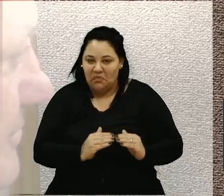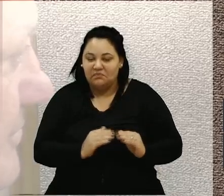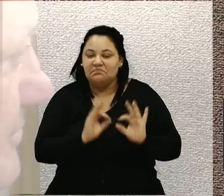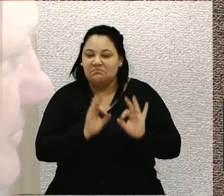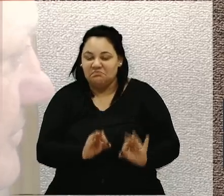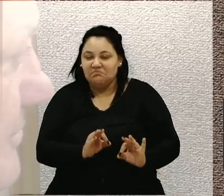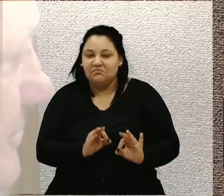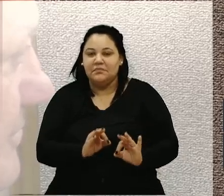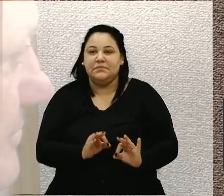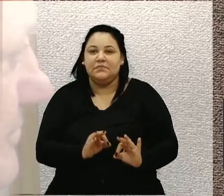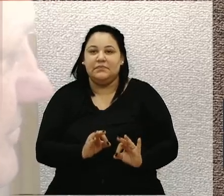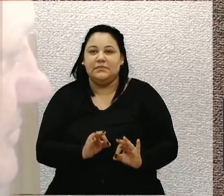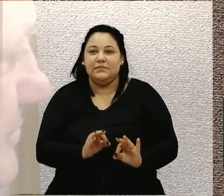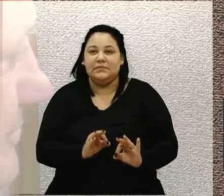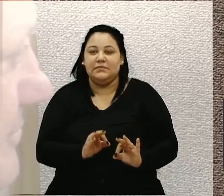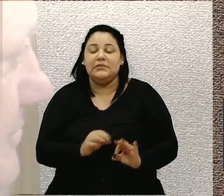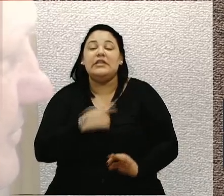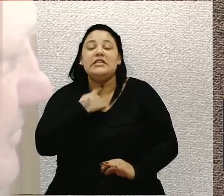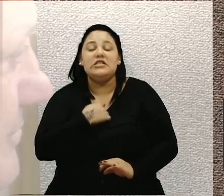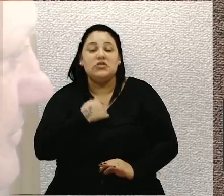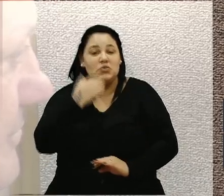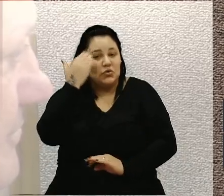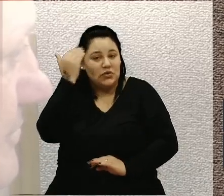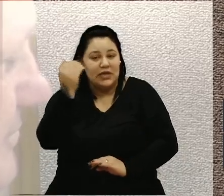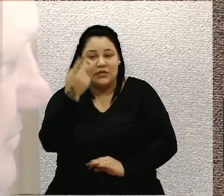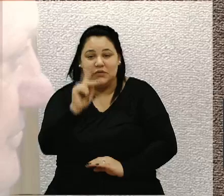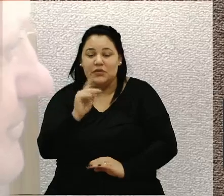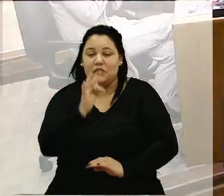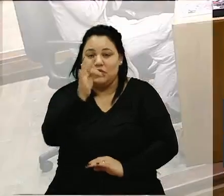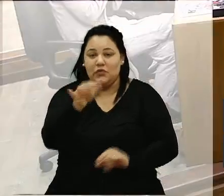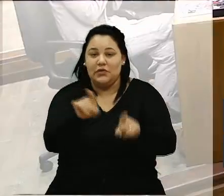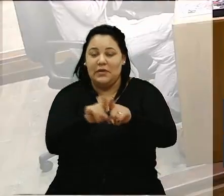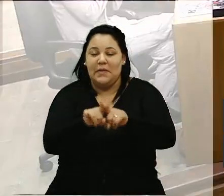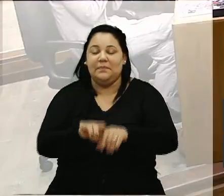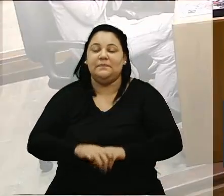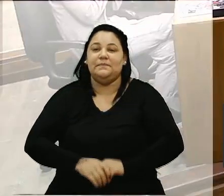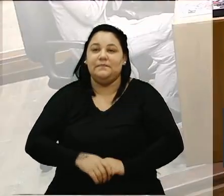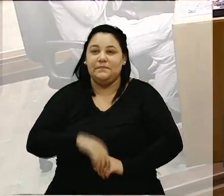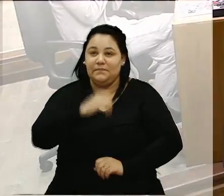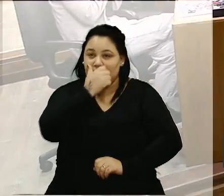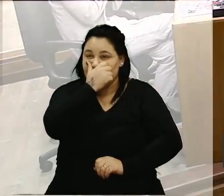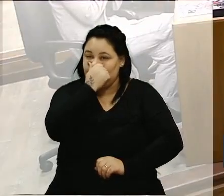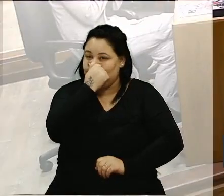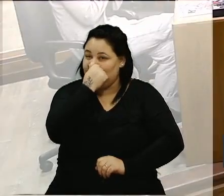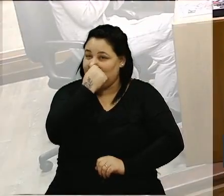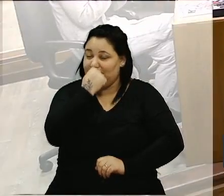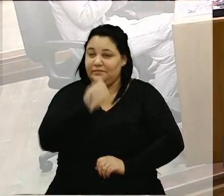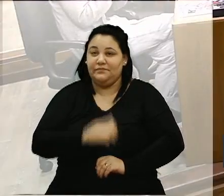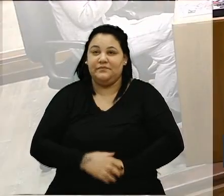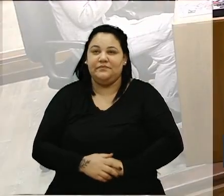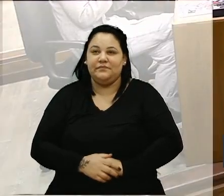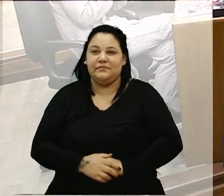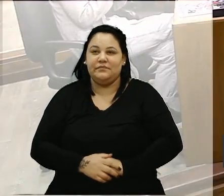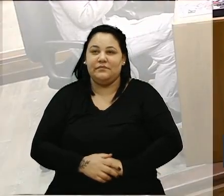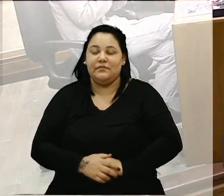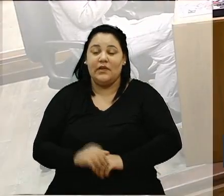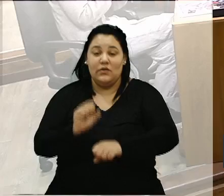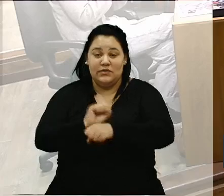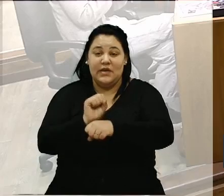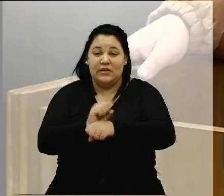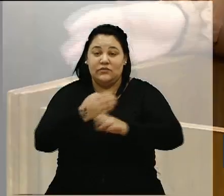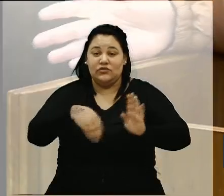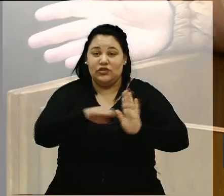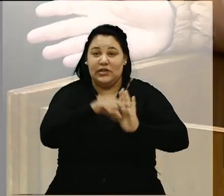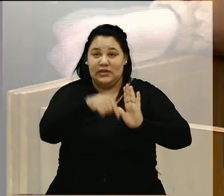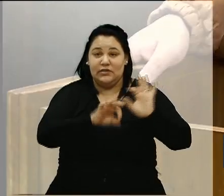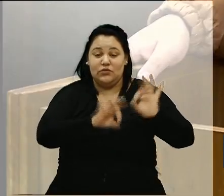E lhe desejo sucesso aí nos seus empreendimentos. Muito obrigado. Espero que quando vier para casa agora esse projeto, provavelmente não vou